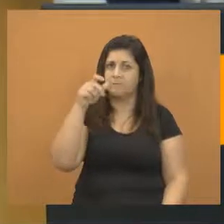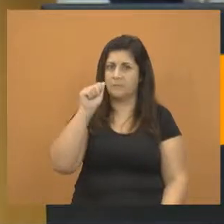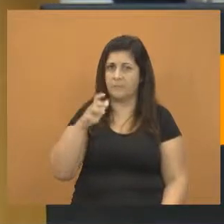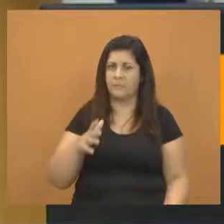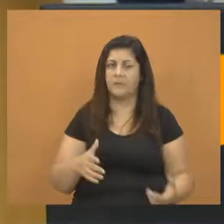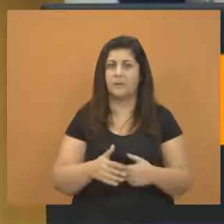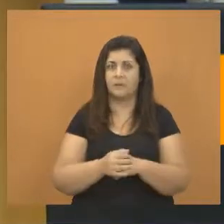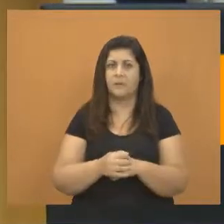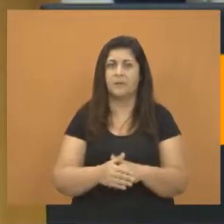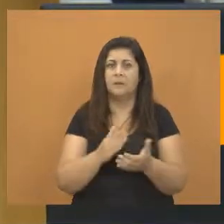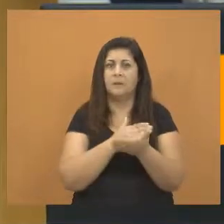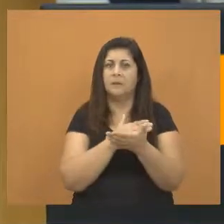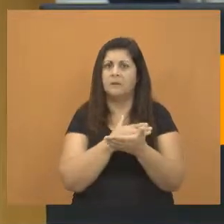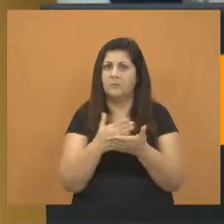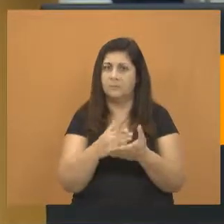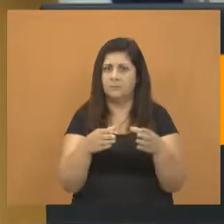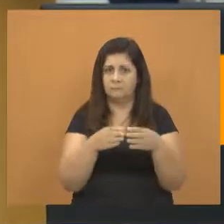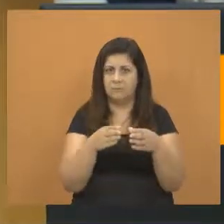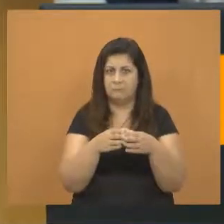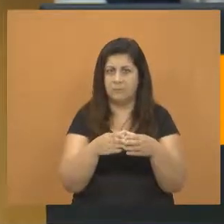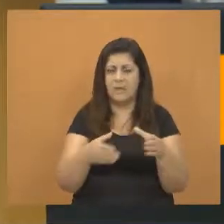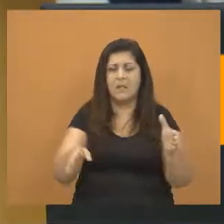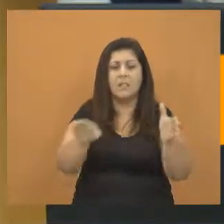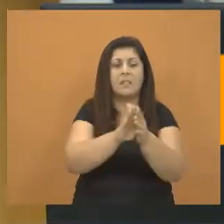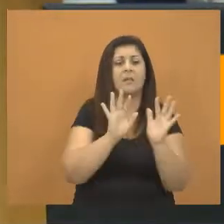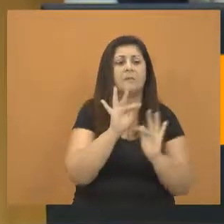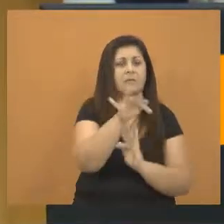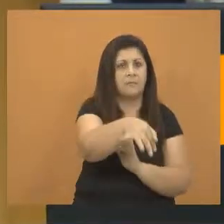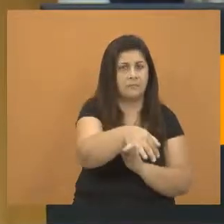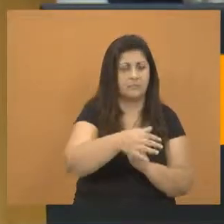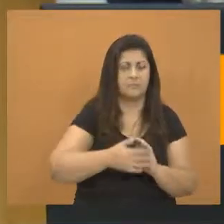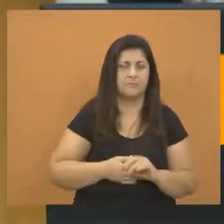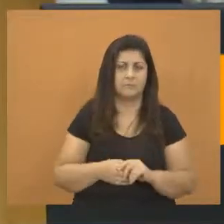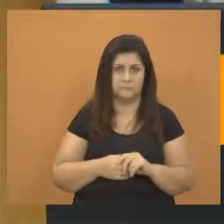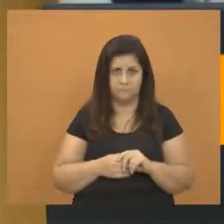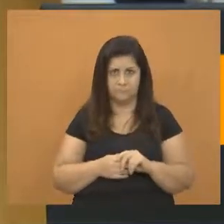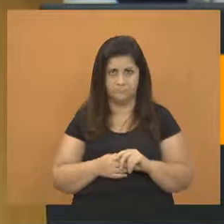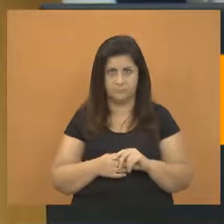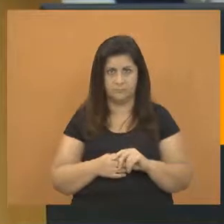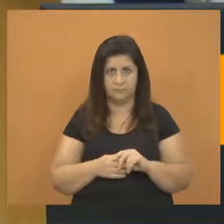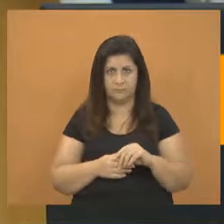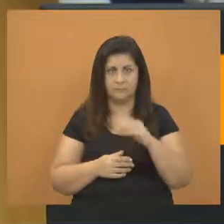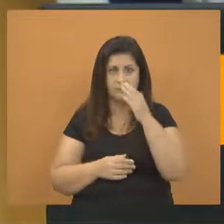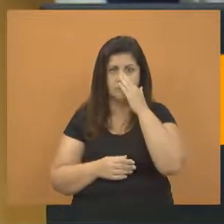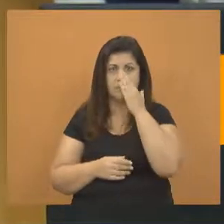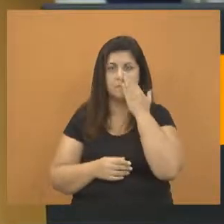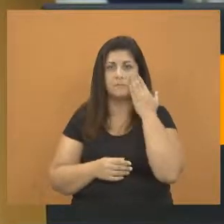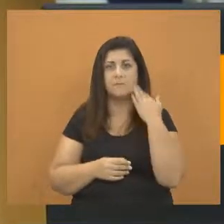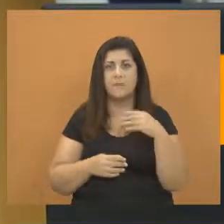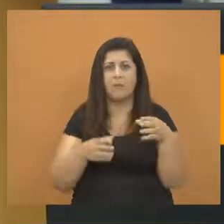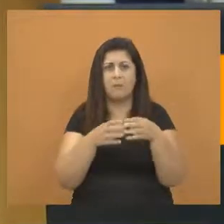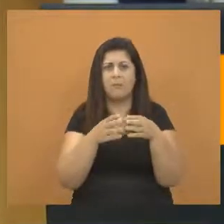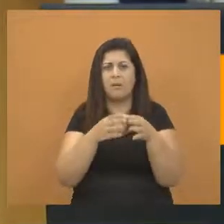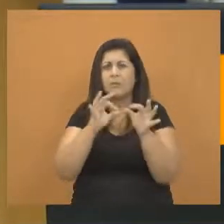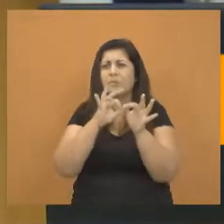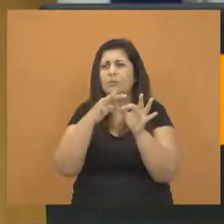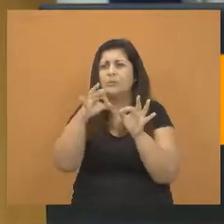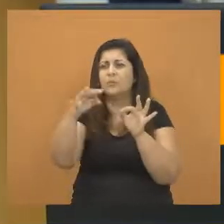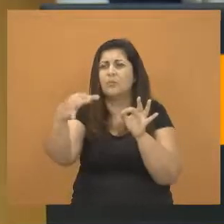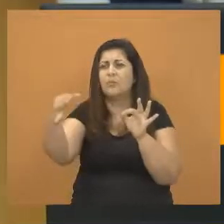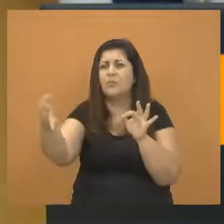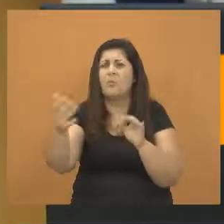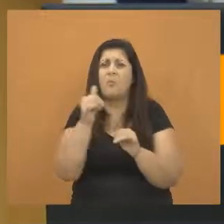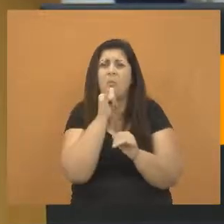que começa um bairro e termina. E eles estão terminando esses bairros muito distantes, que nem 22